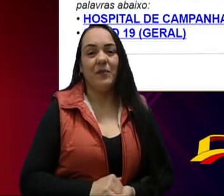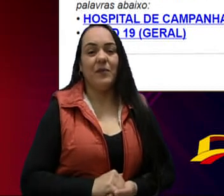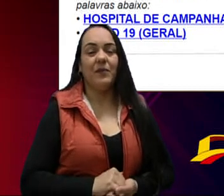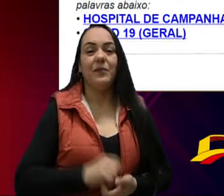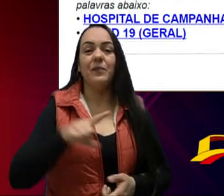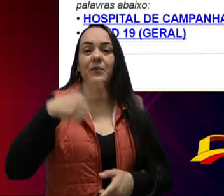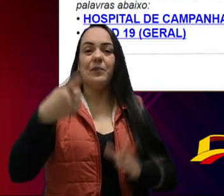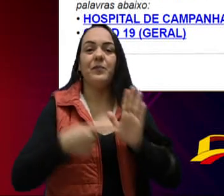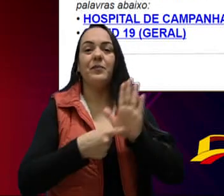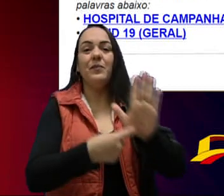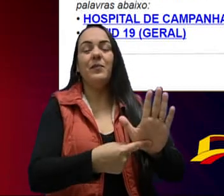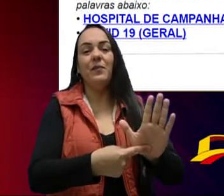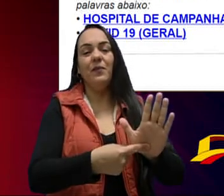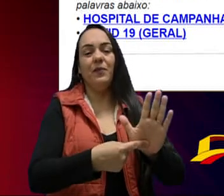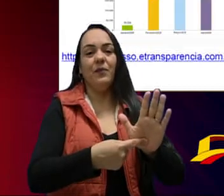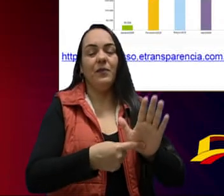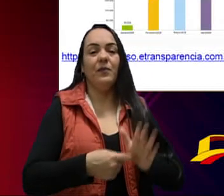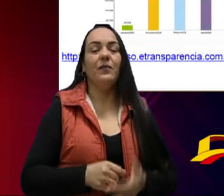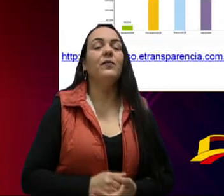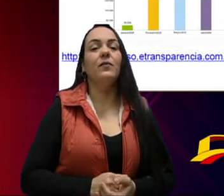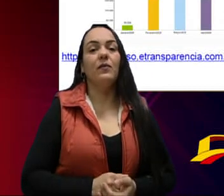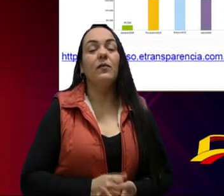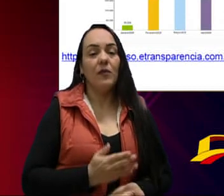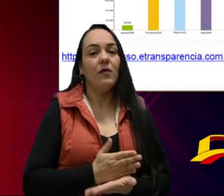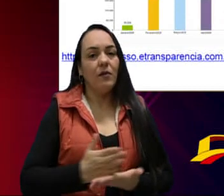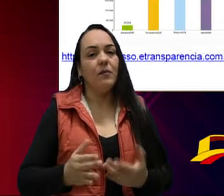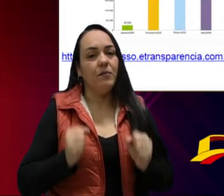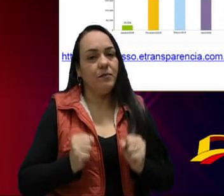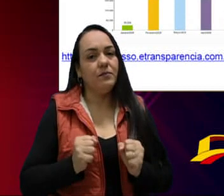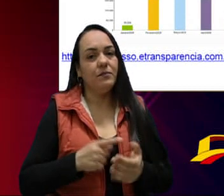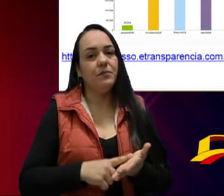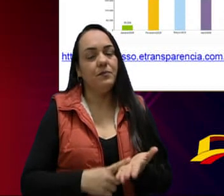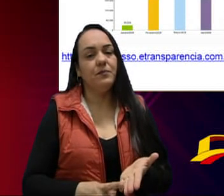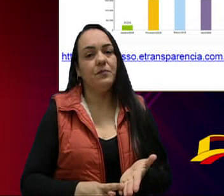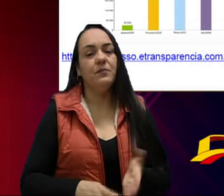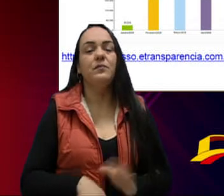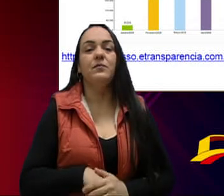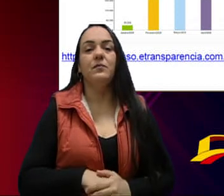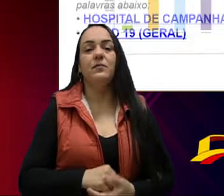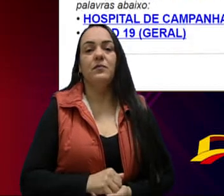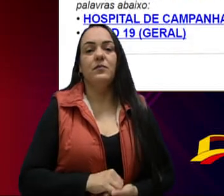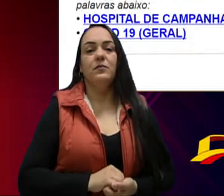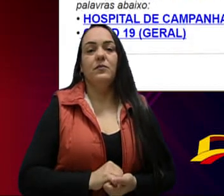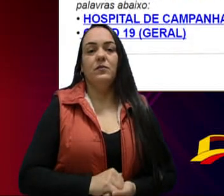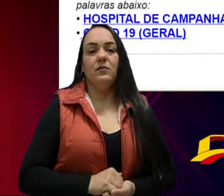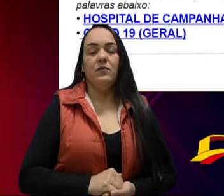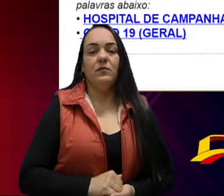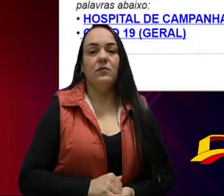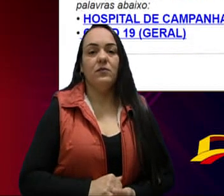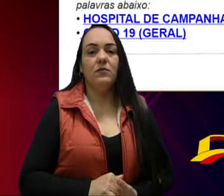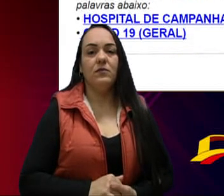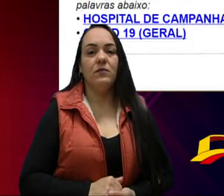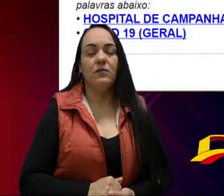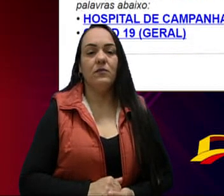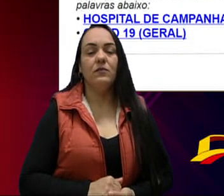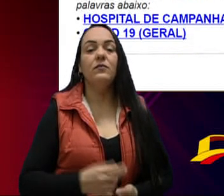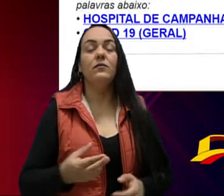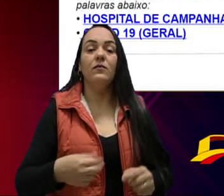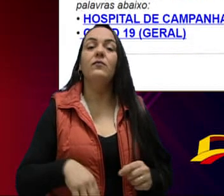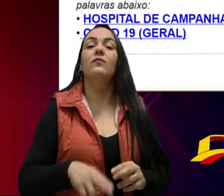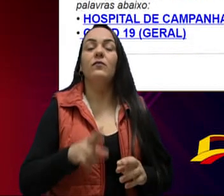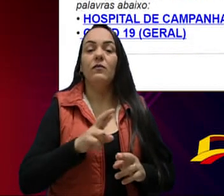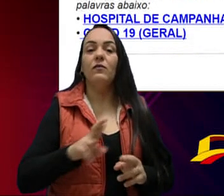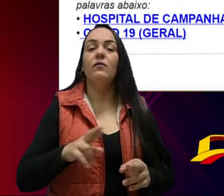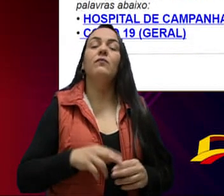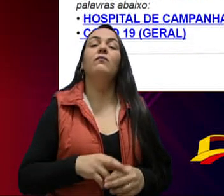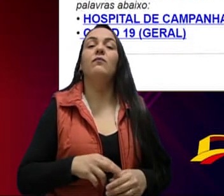o próximo slide passa quando conseguir ver o o próximo slide os recursos